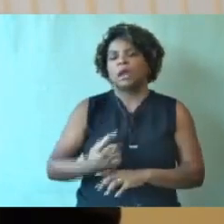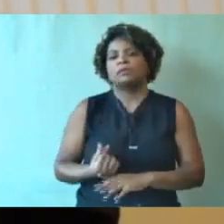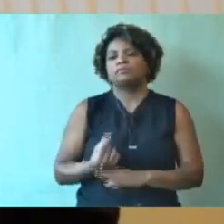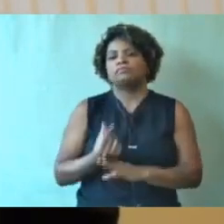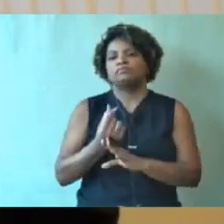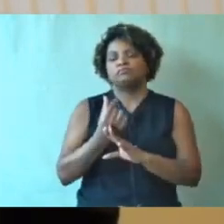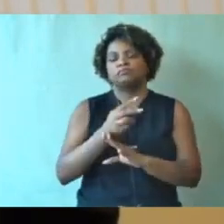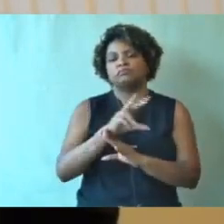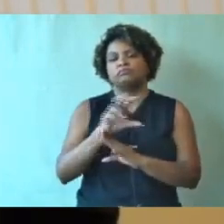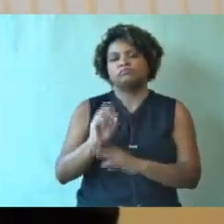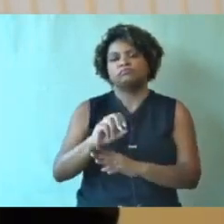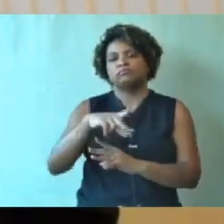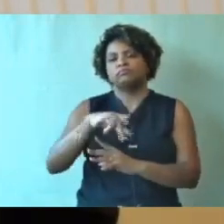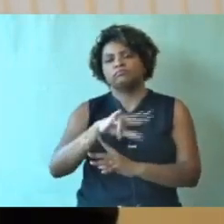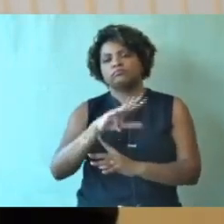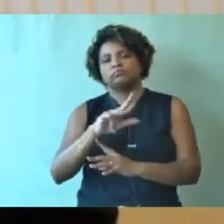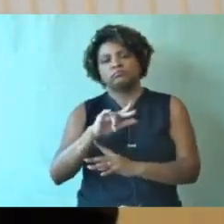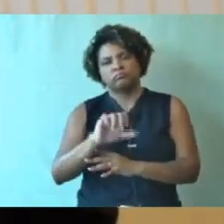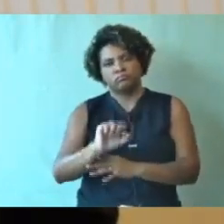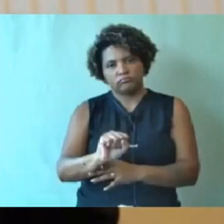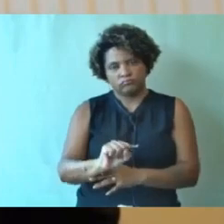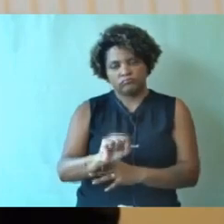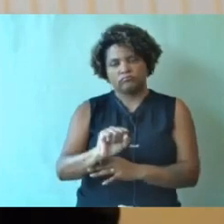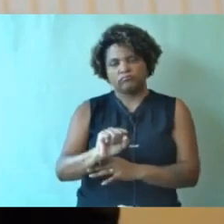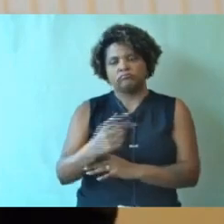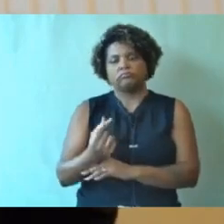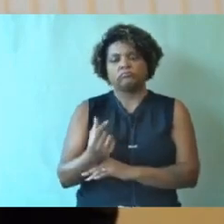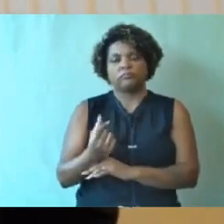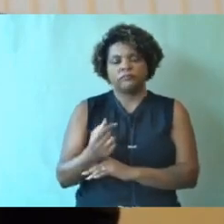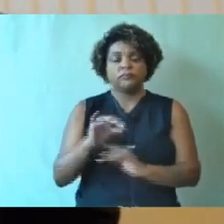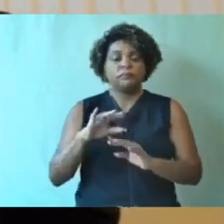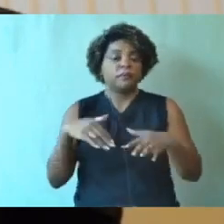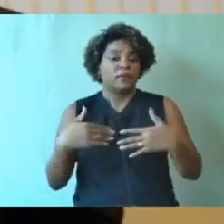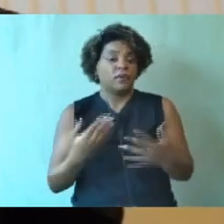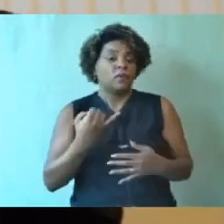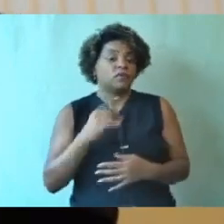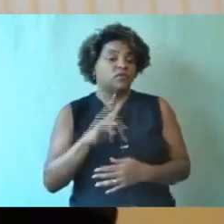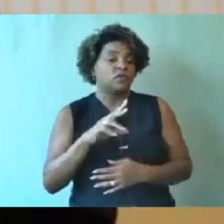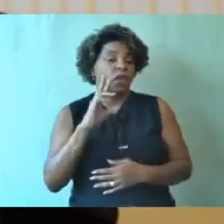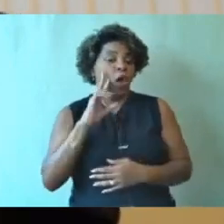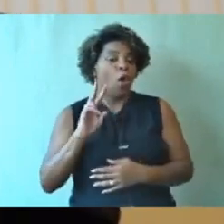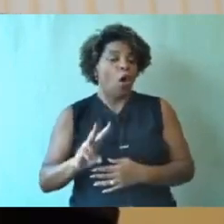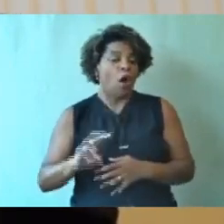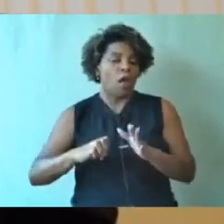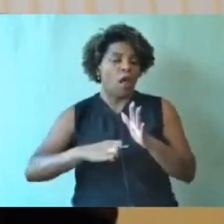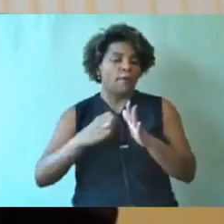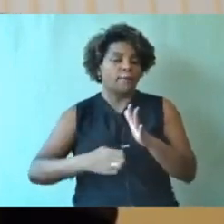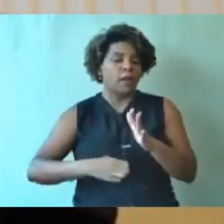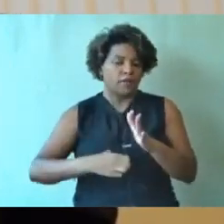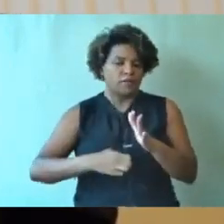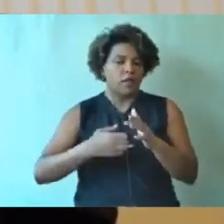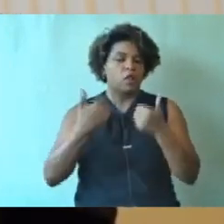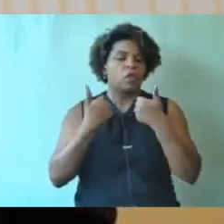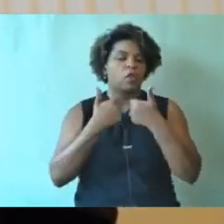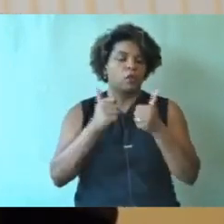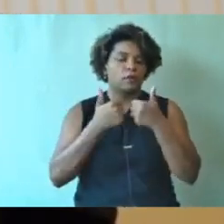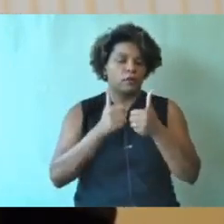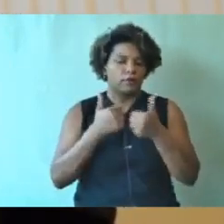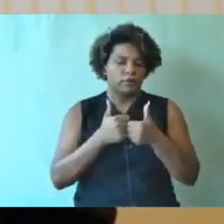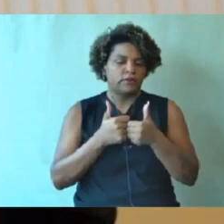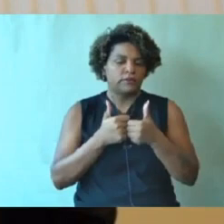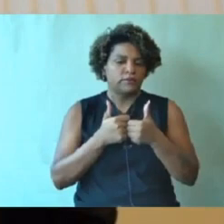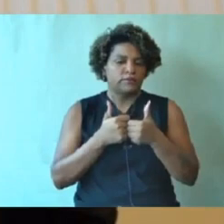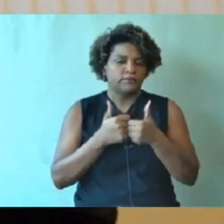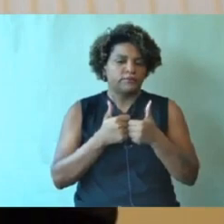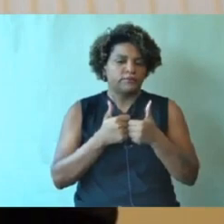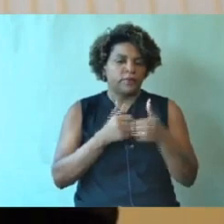reais. Então, na hora que você pega a versão Torres, examina, assim, para colocar recurso do próprio